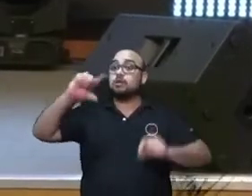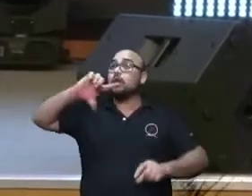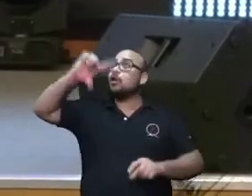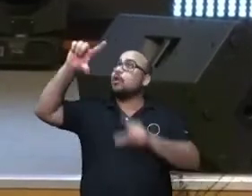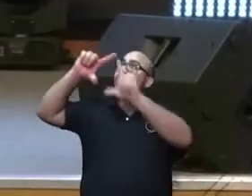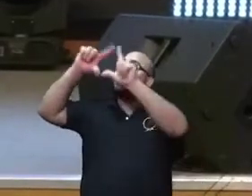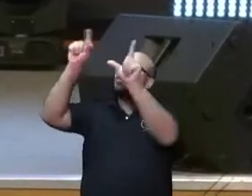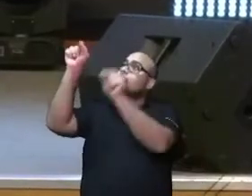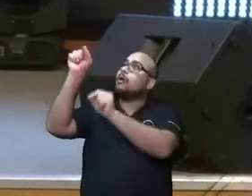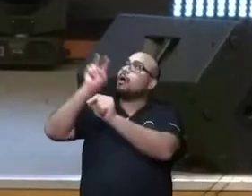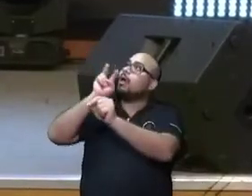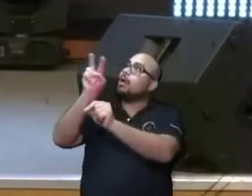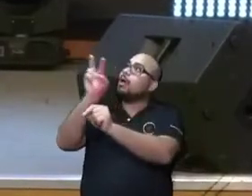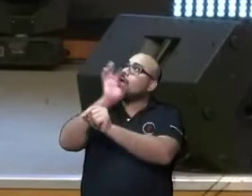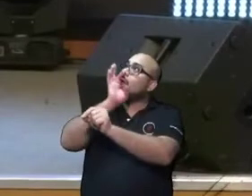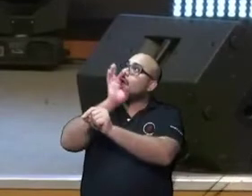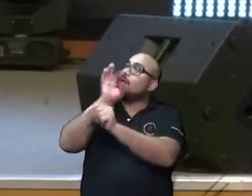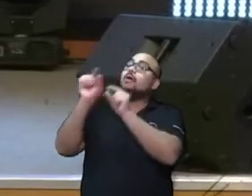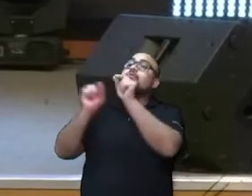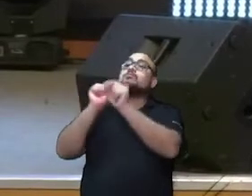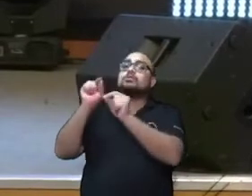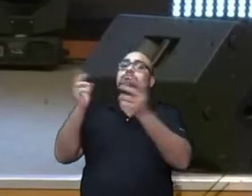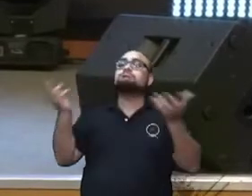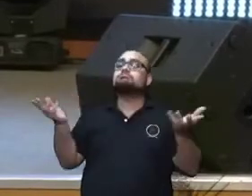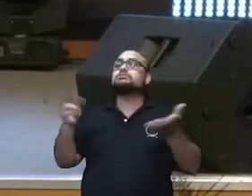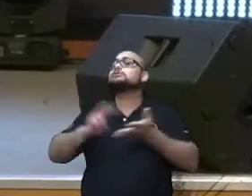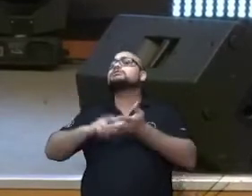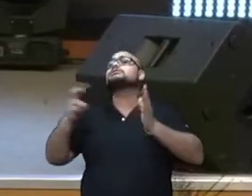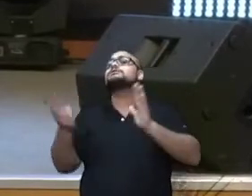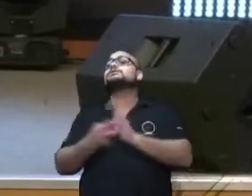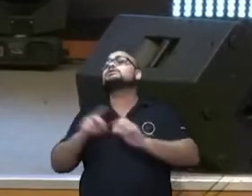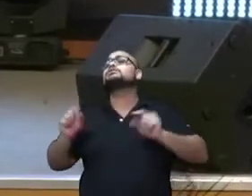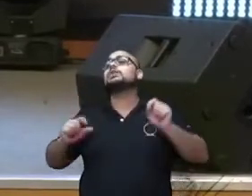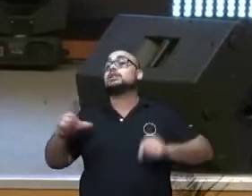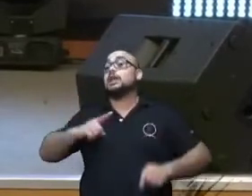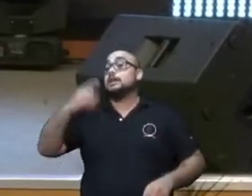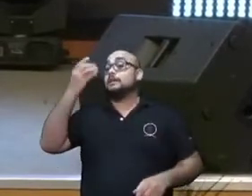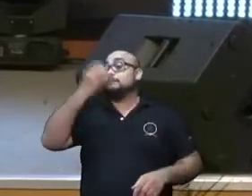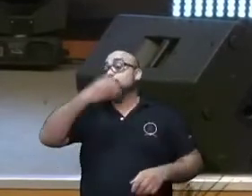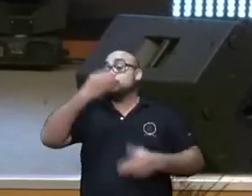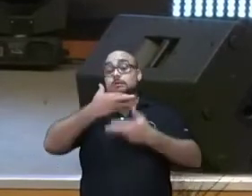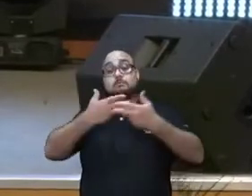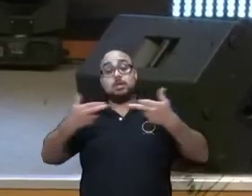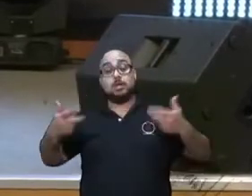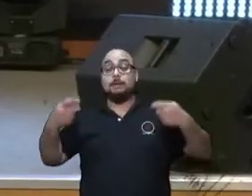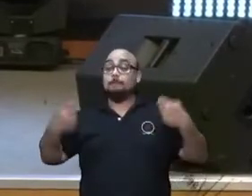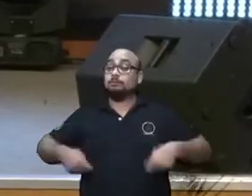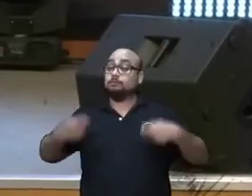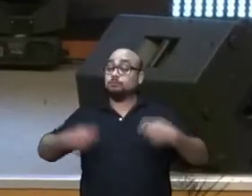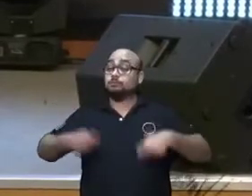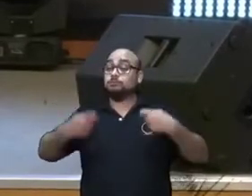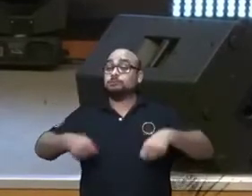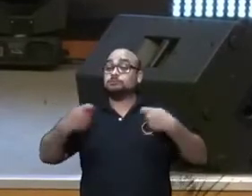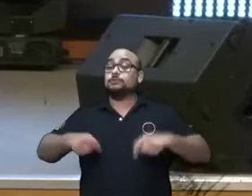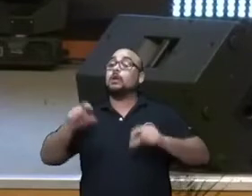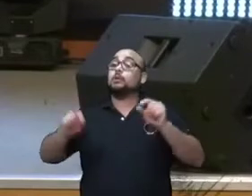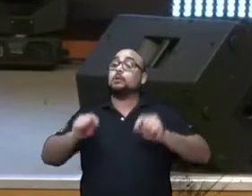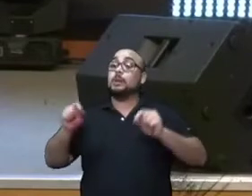Mas o que Moisés está dizendo é que existem frutos que dependem de um determinado número de